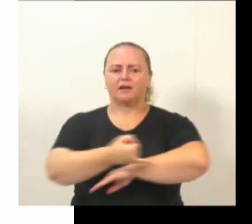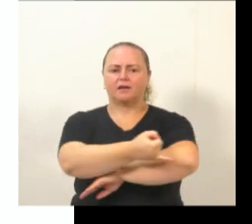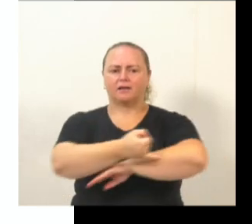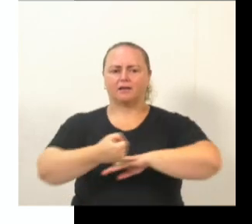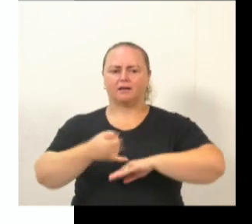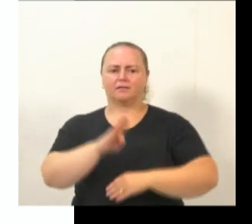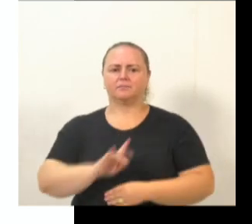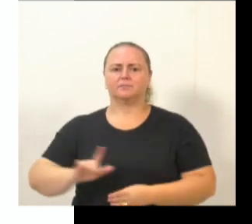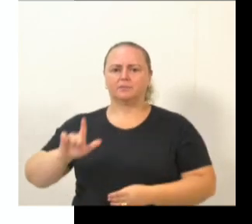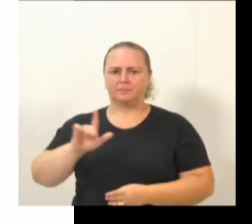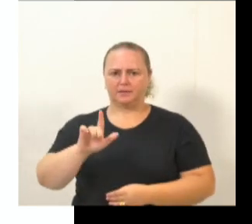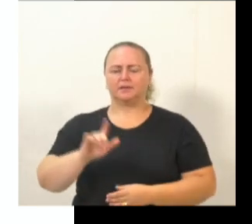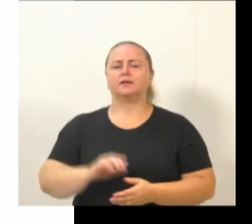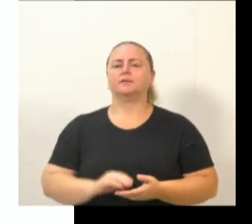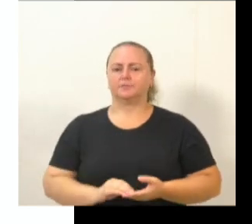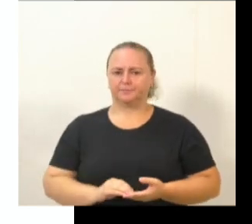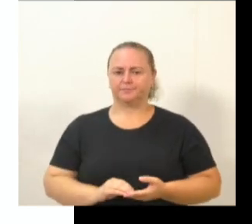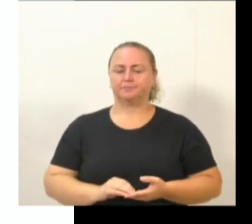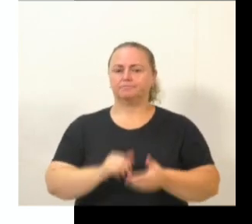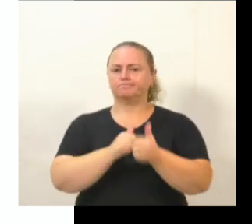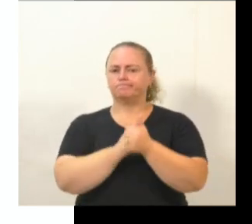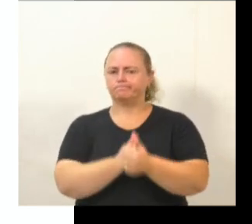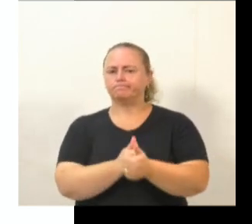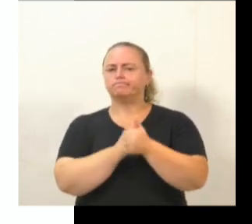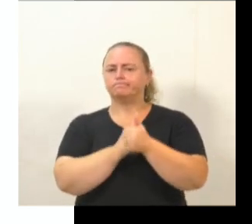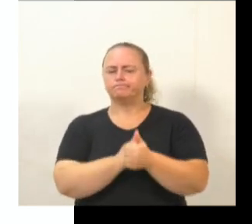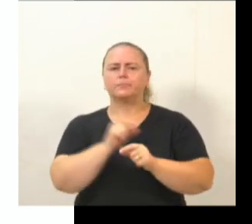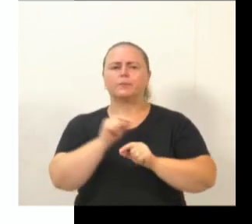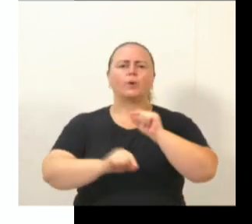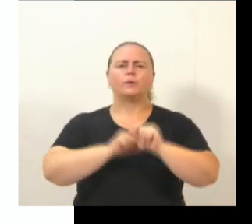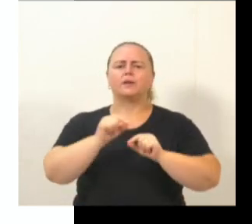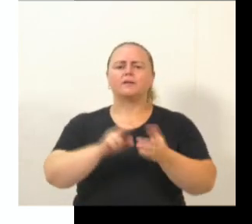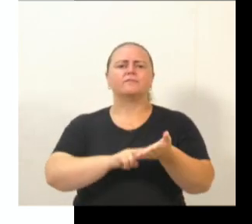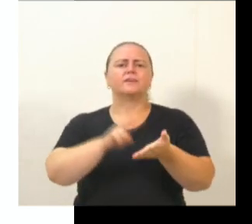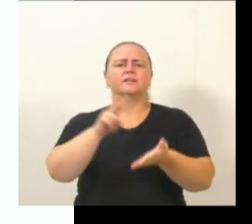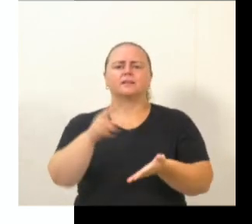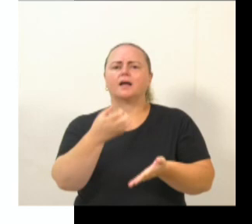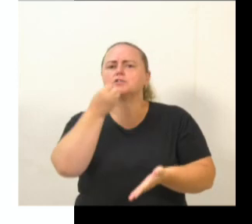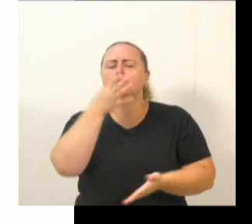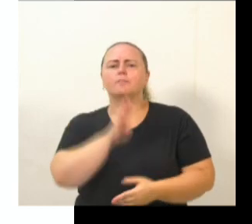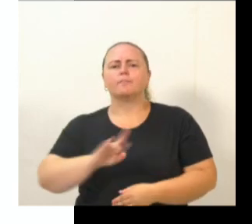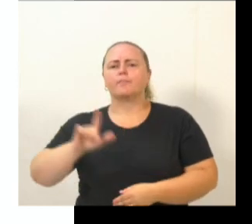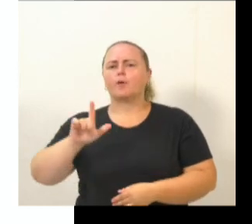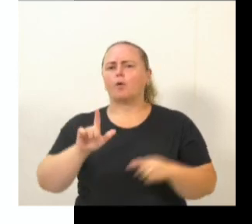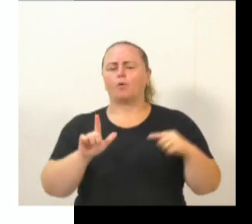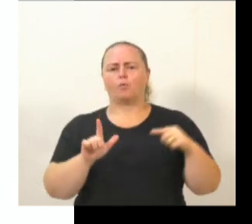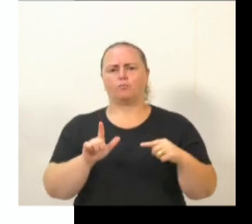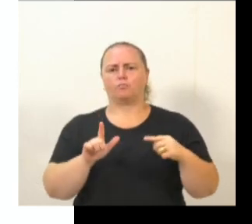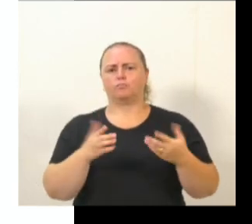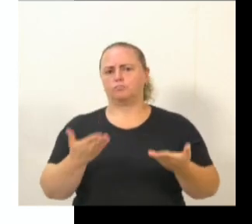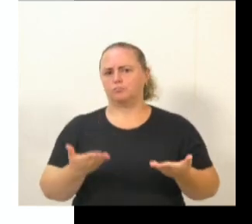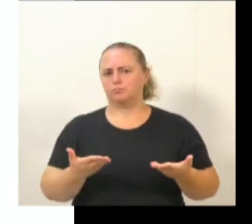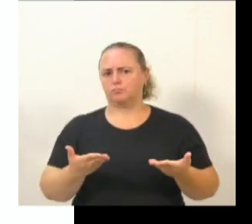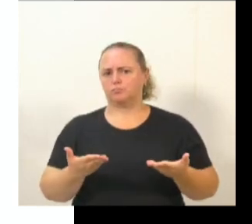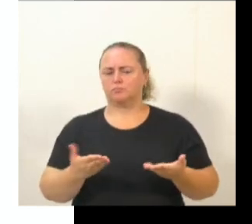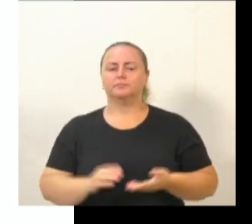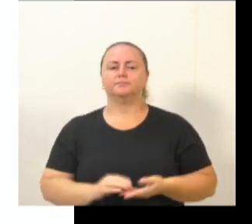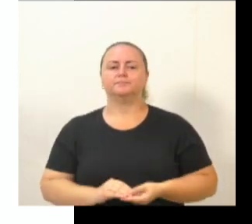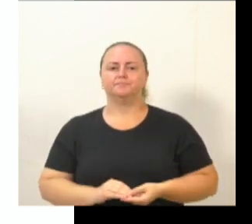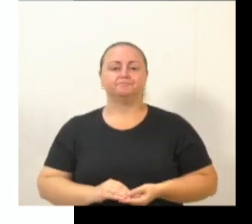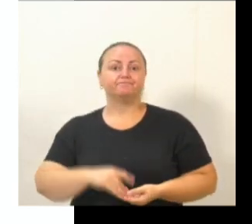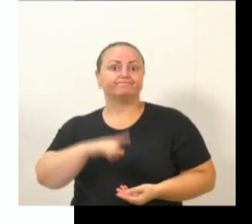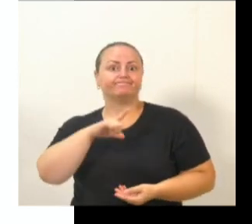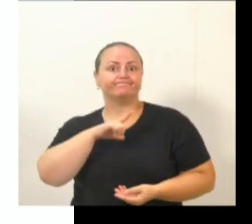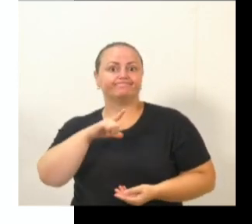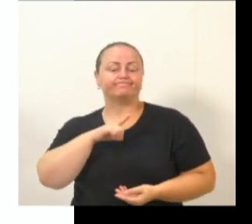o acompanhamento disso tudo, o que a gente ganha com isso tudo para a cidade, né? Então, além do transtorno todo,